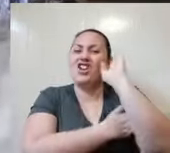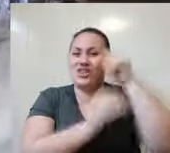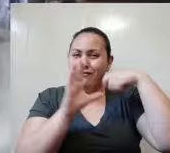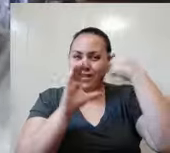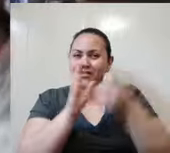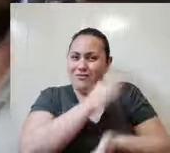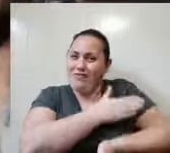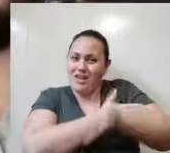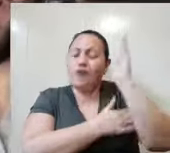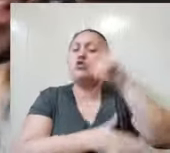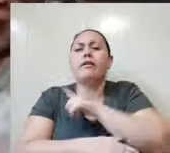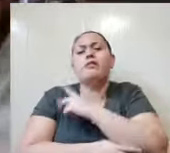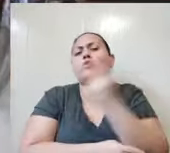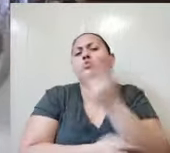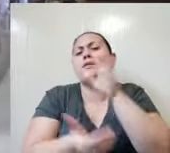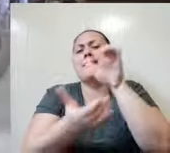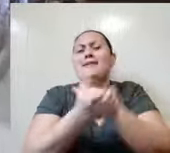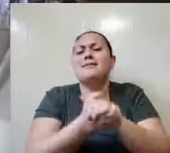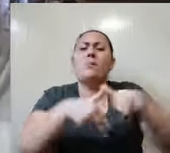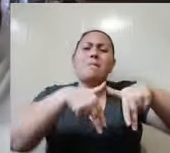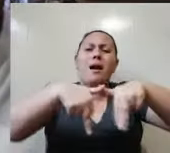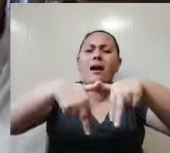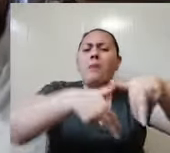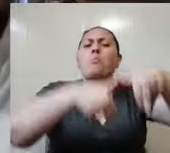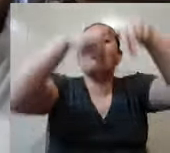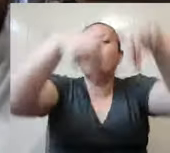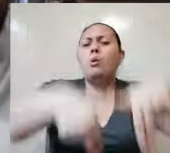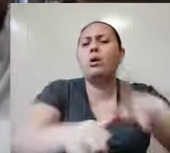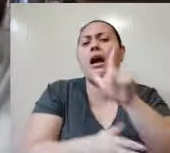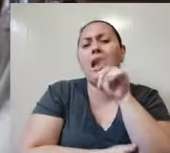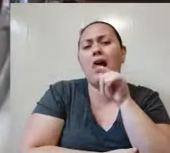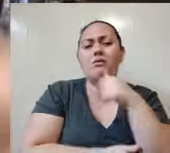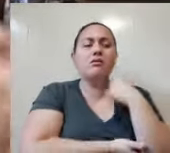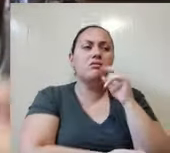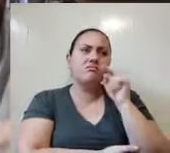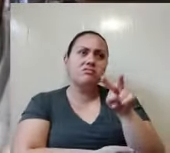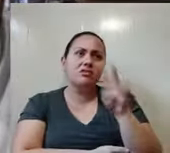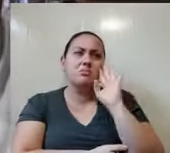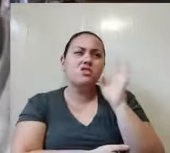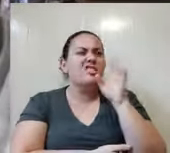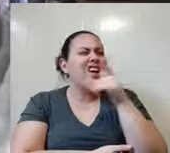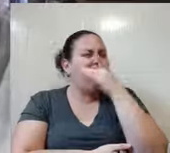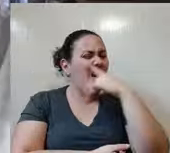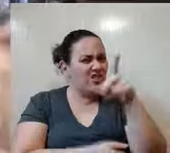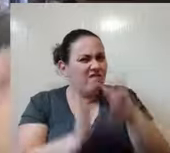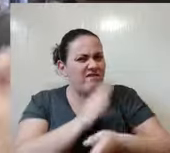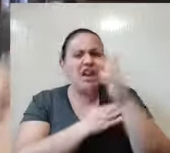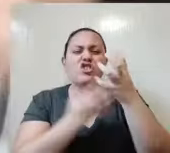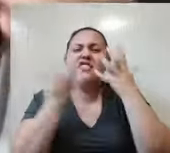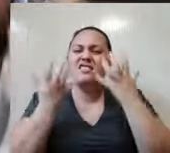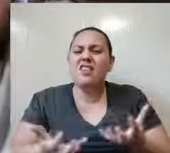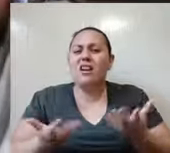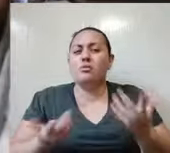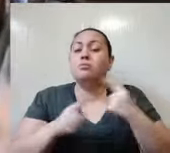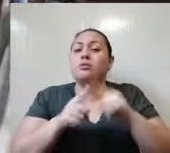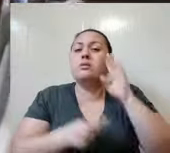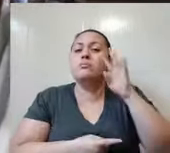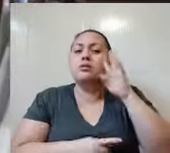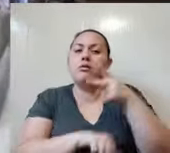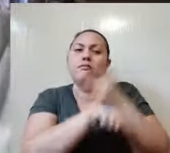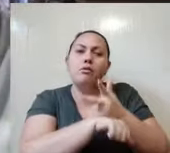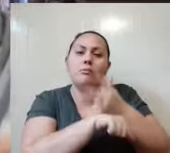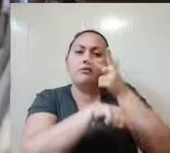casal andando de mão dada e correndo, eles pulam na água, e eu fico pensando, deve ter sido um saco essa viagem. Porque ficar fazendo vídeo de viagem é